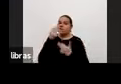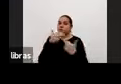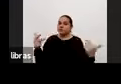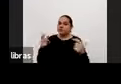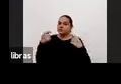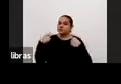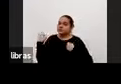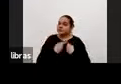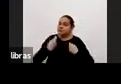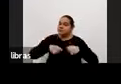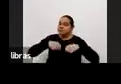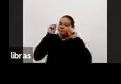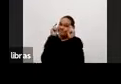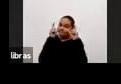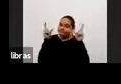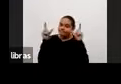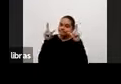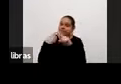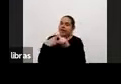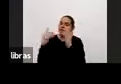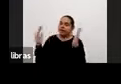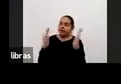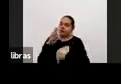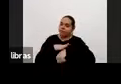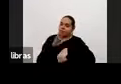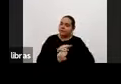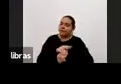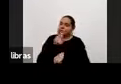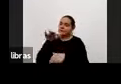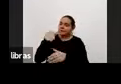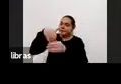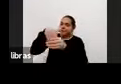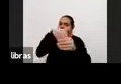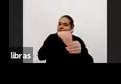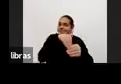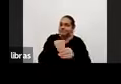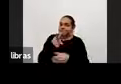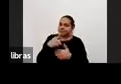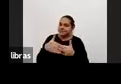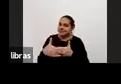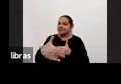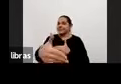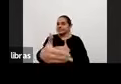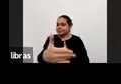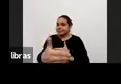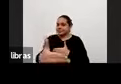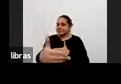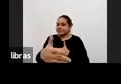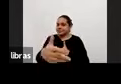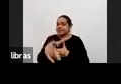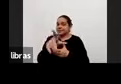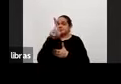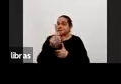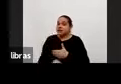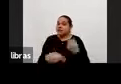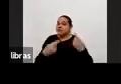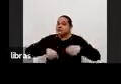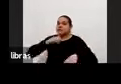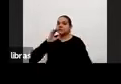eleições municipais, são as frentes de trabalho. Sim. Frentes de trabalho que, de maneira